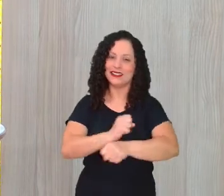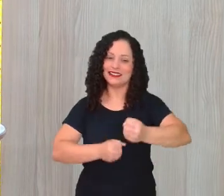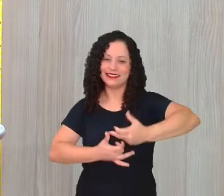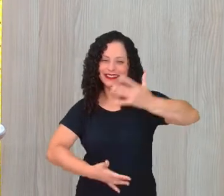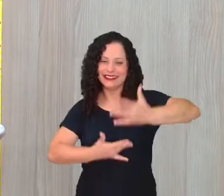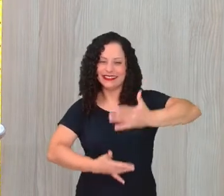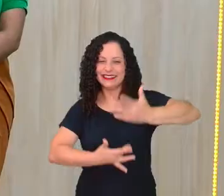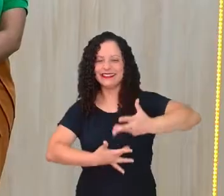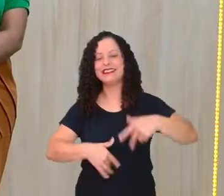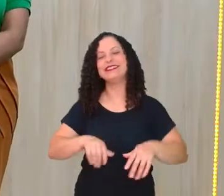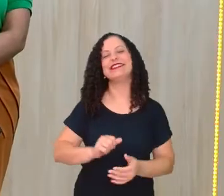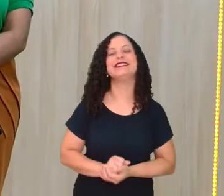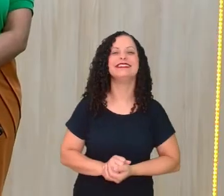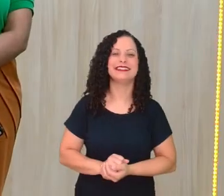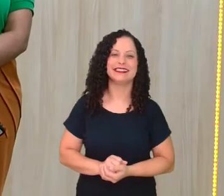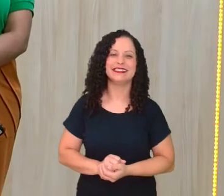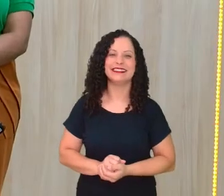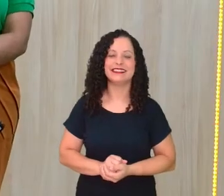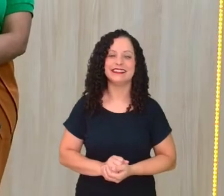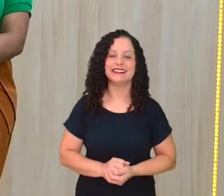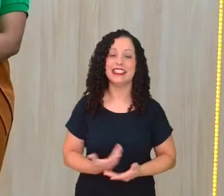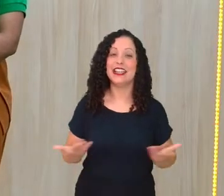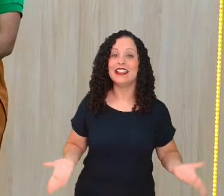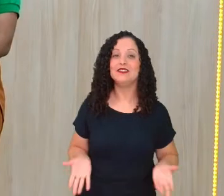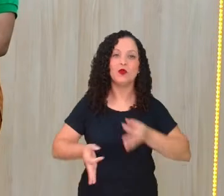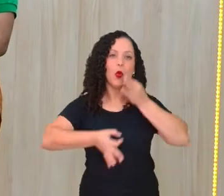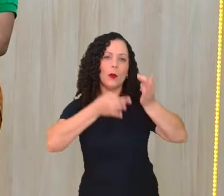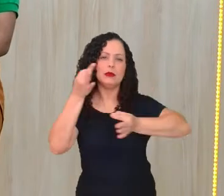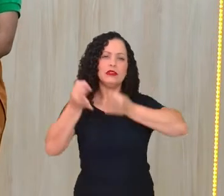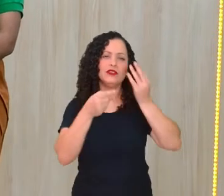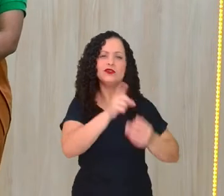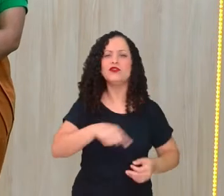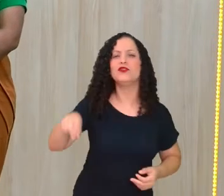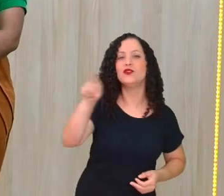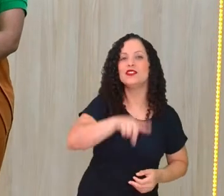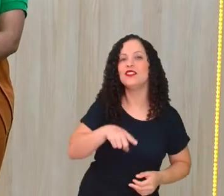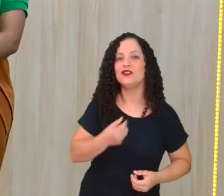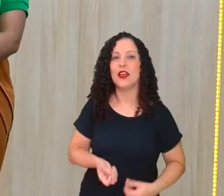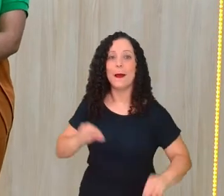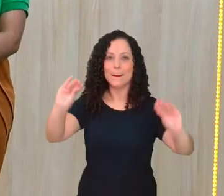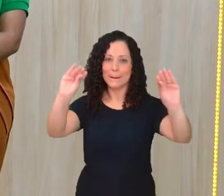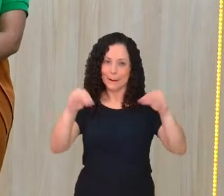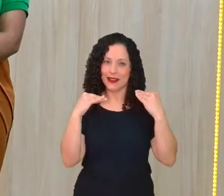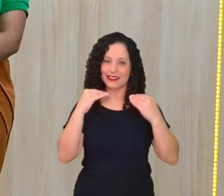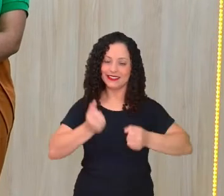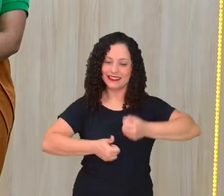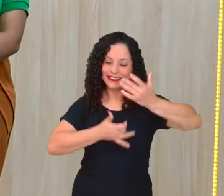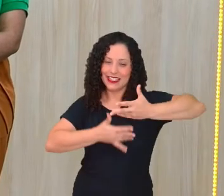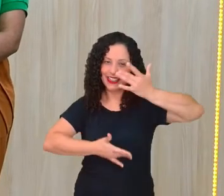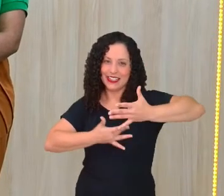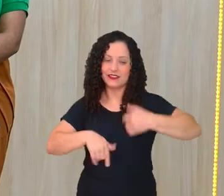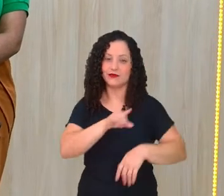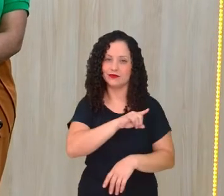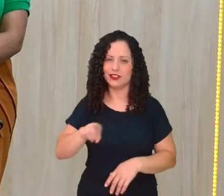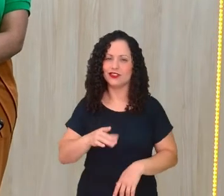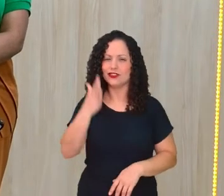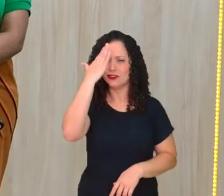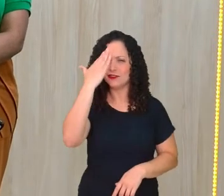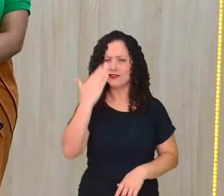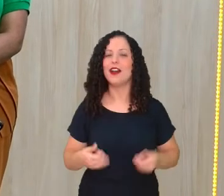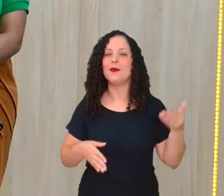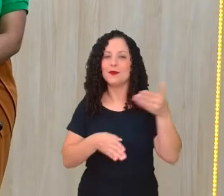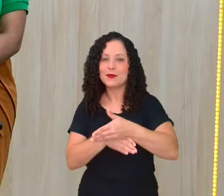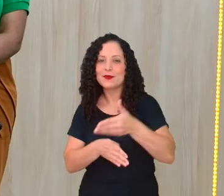professora Viviane? Demais. Queremos comentário de todo mundo aí de casa, né? Então, deixe seu comentário. O caminho você já sabe, né? Pelas lojas